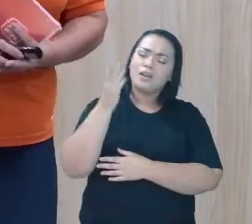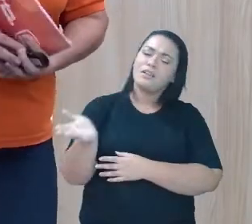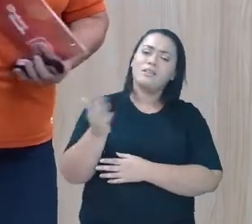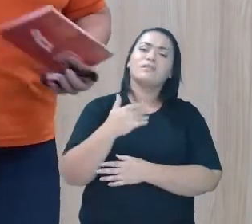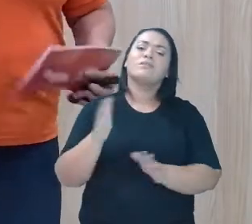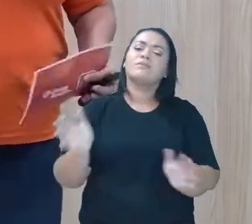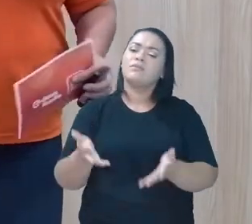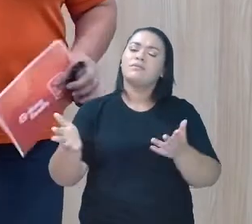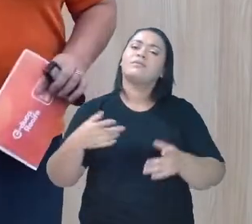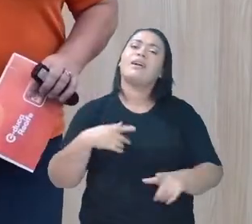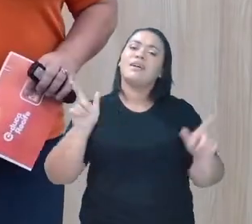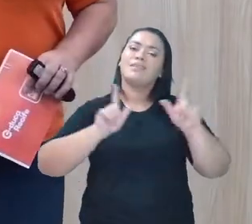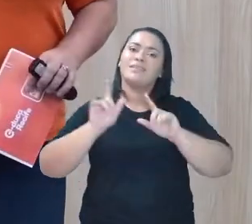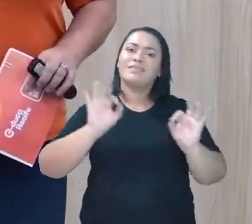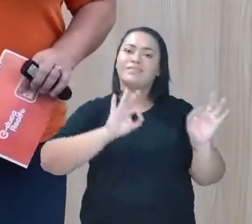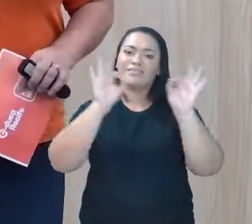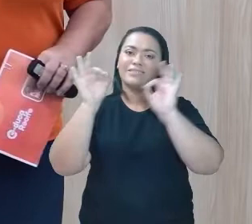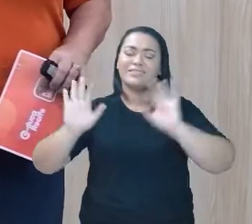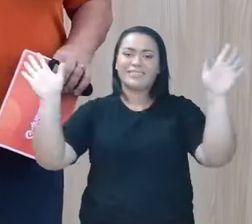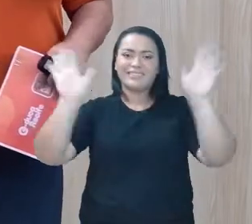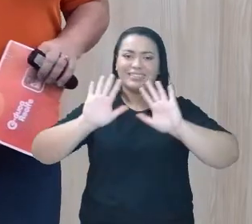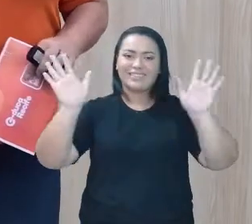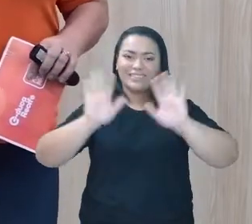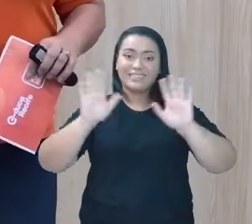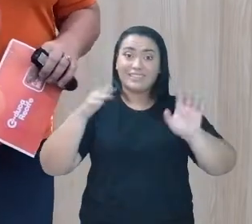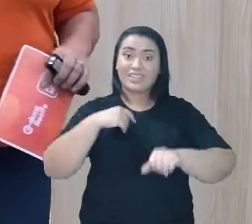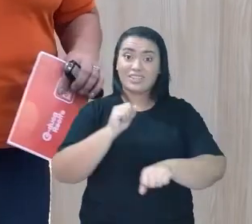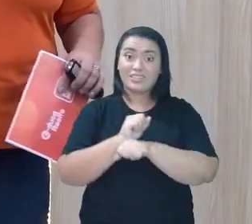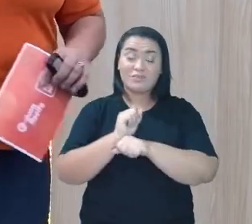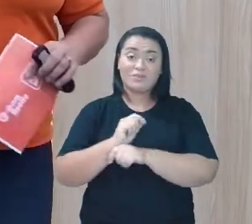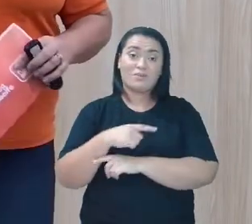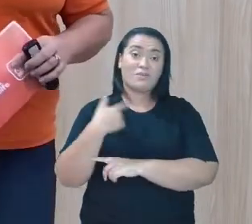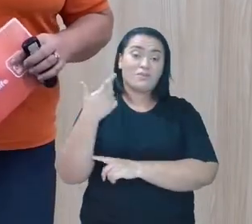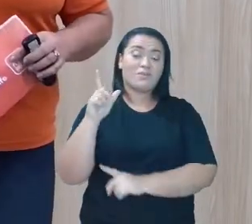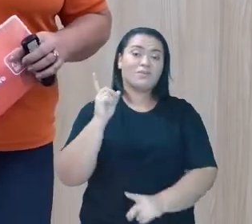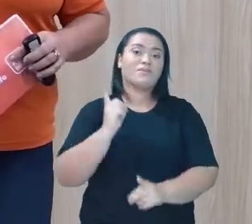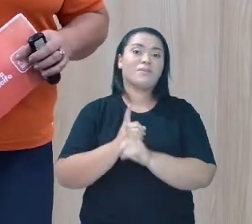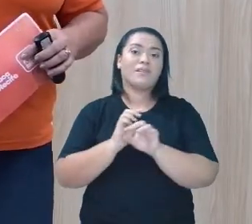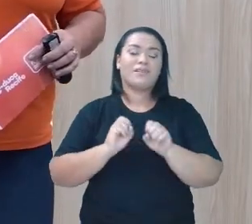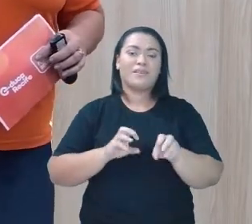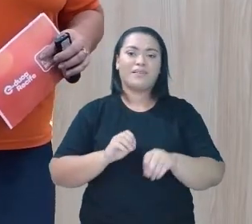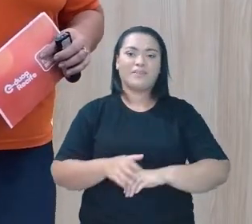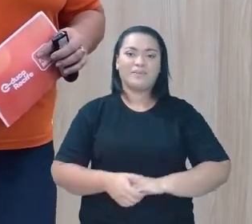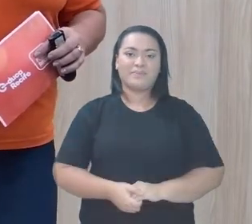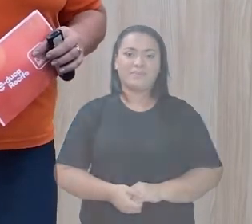vir assistir. Então, tchau, tchau, pessoal. Aguardo vocês na próxima aula.